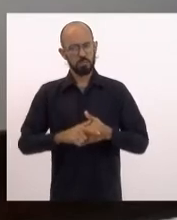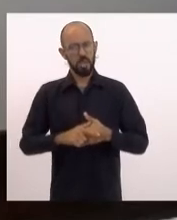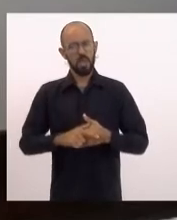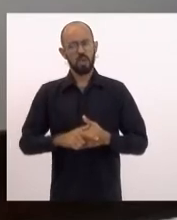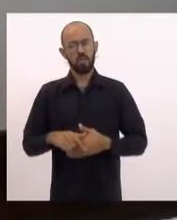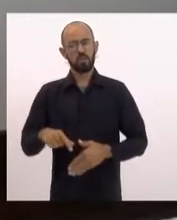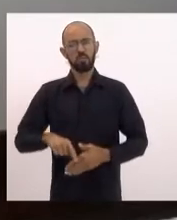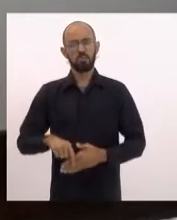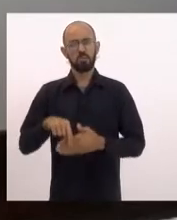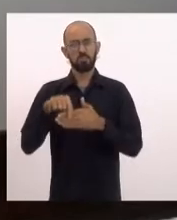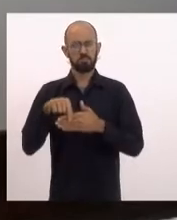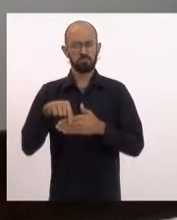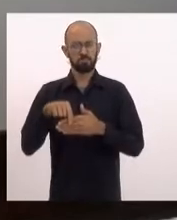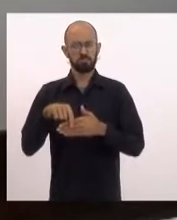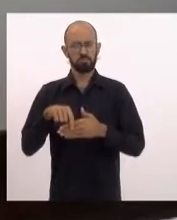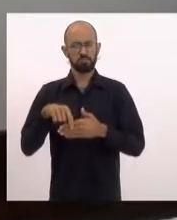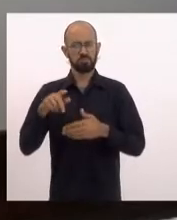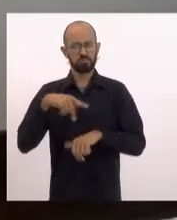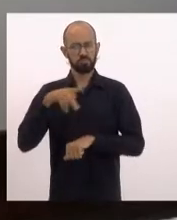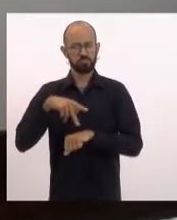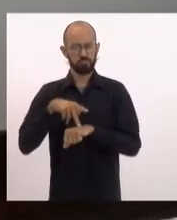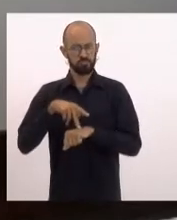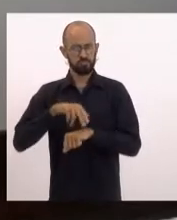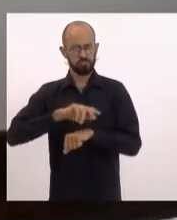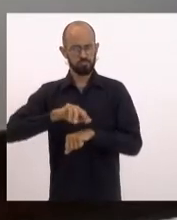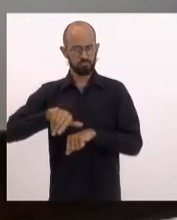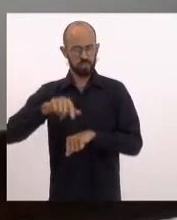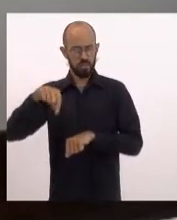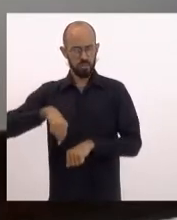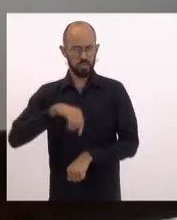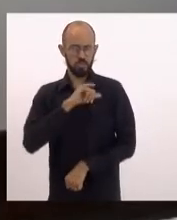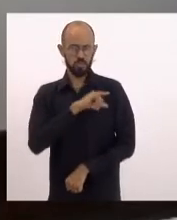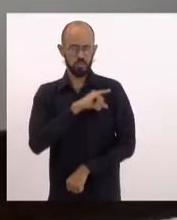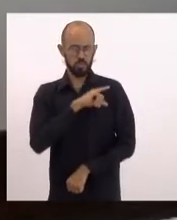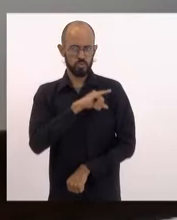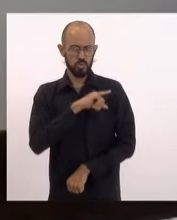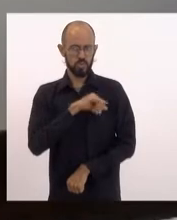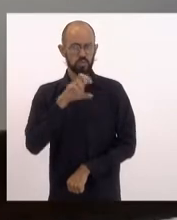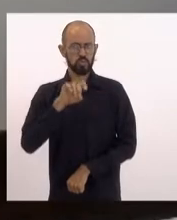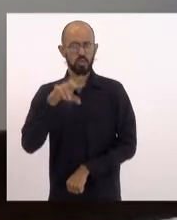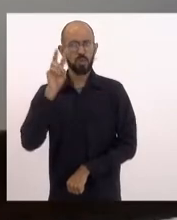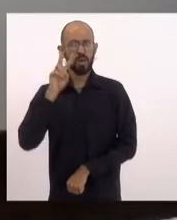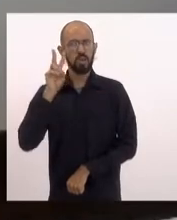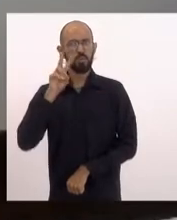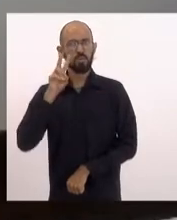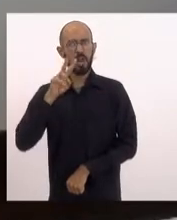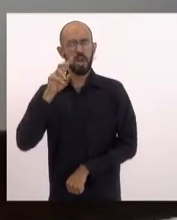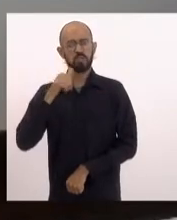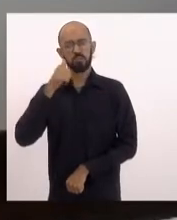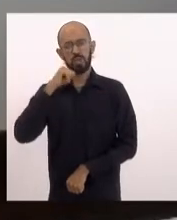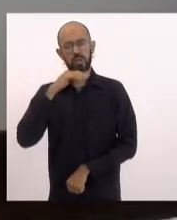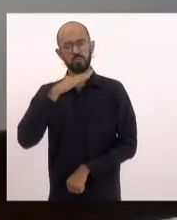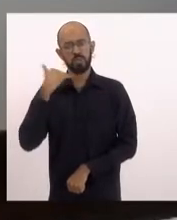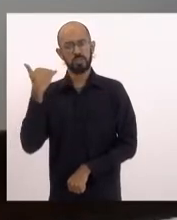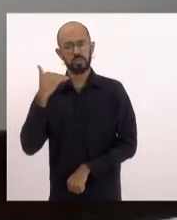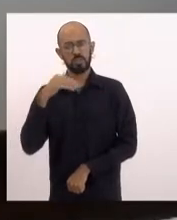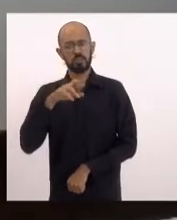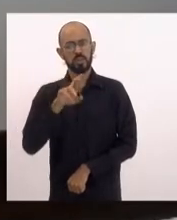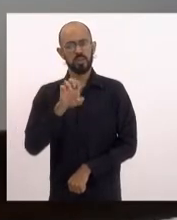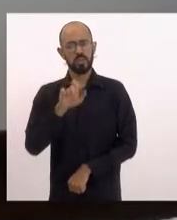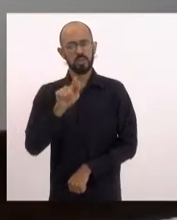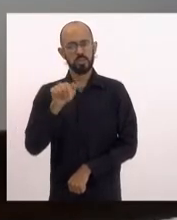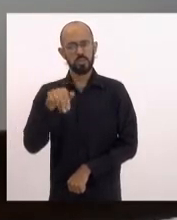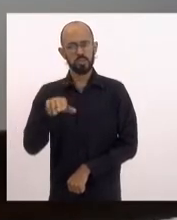destaque internacional. Aqui no Rio de Janeiro, só de memória, só para lembrar mulheres cientistas que já faleceram, lembro de Regina Leite